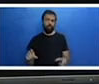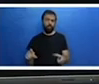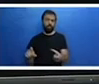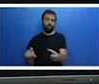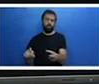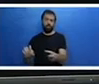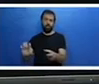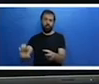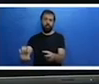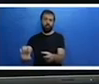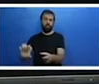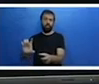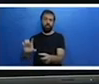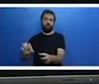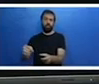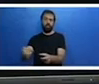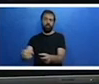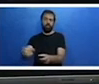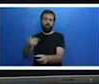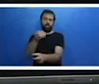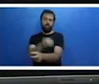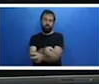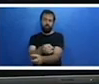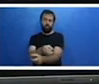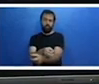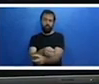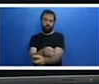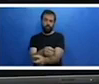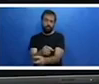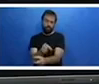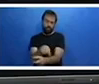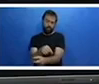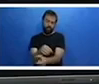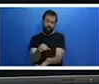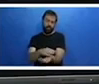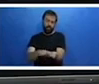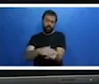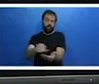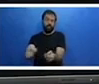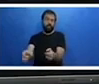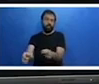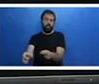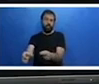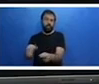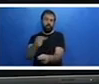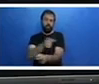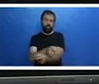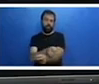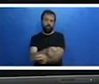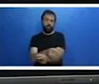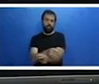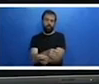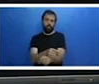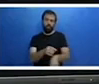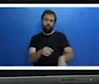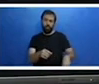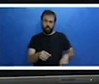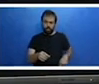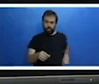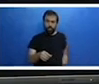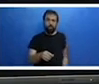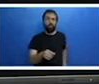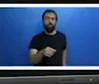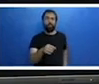adversária na diagonal, mas a casa da frente deve estar livre. A dama pode capturar em qualquer direção, podem